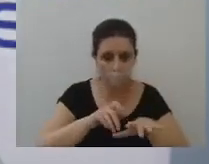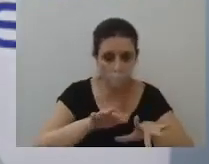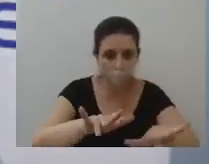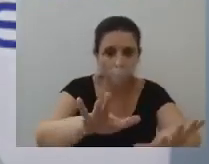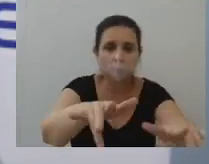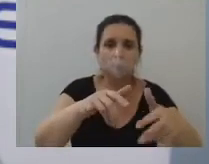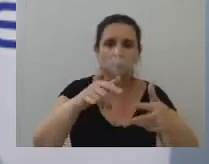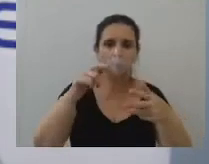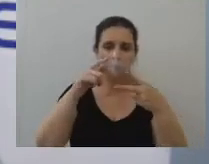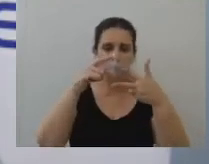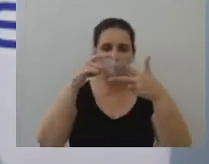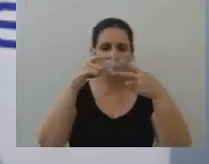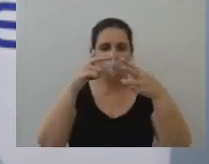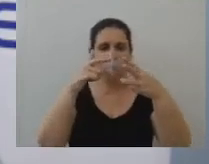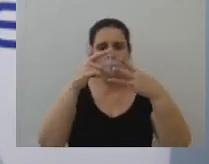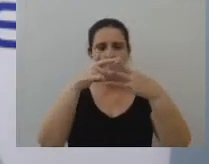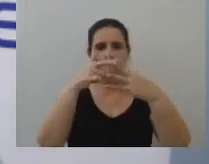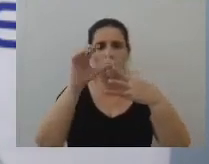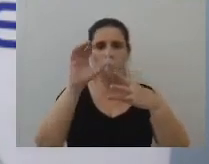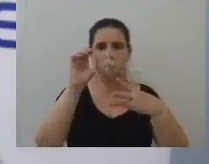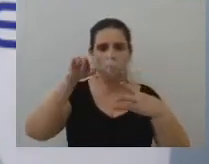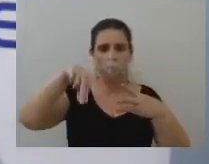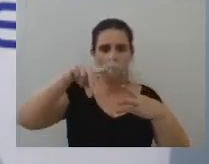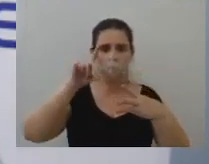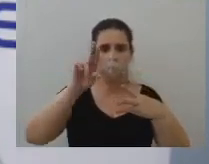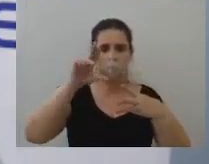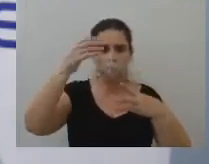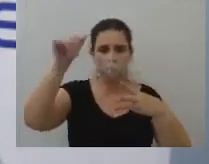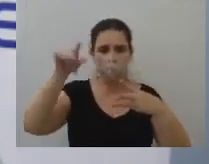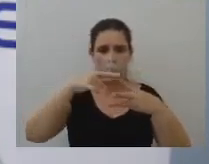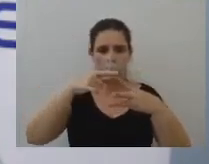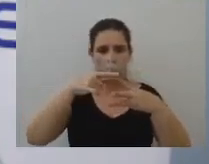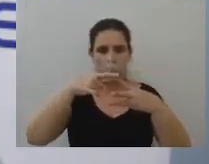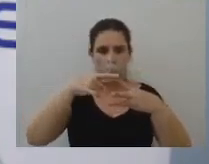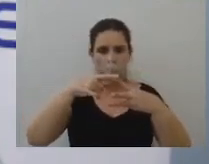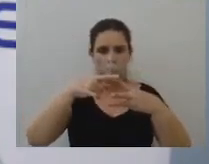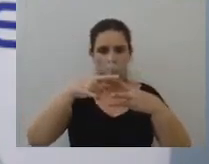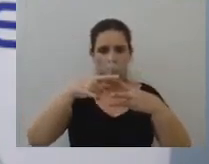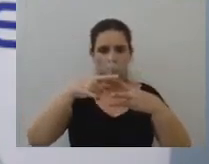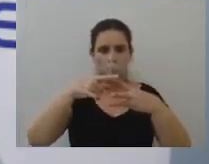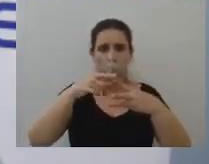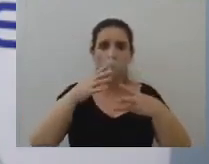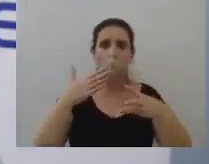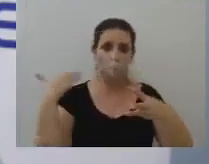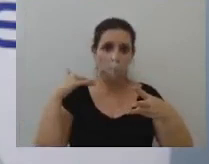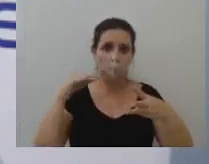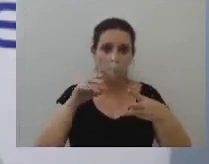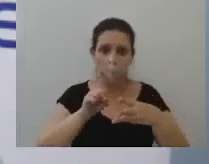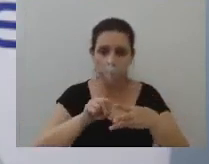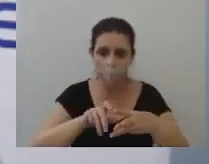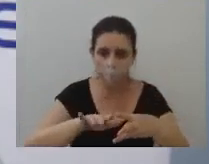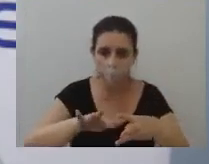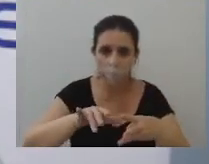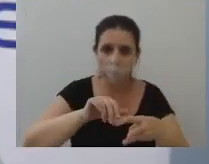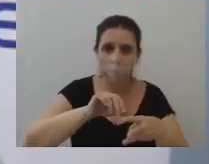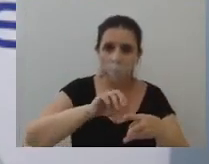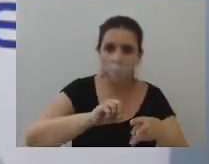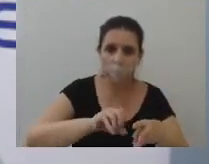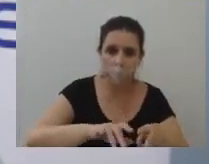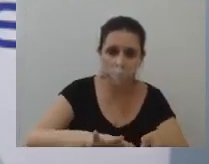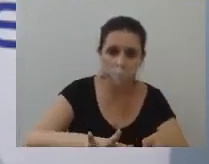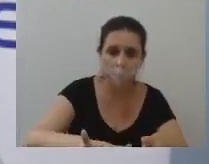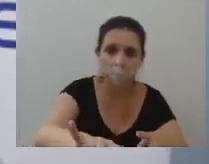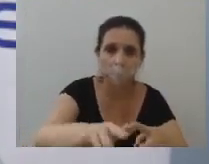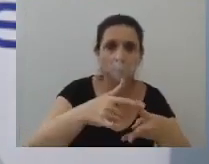por condução. O calor flui. O calor flui. O material não. Como a barra continua sendo